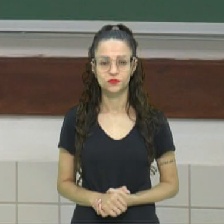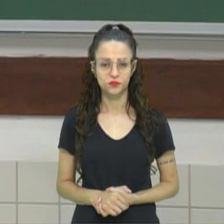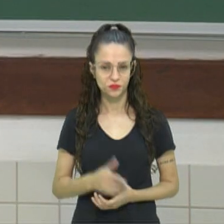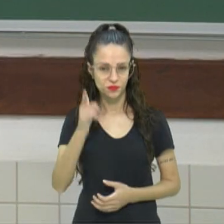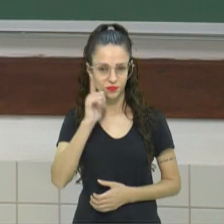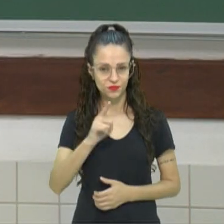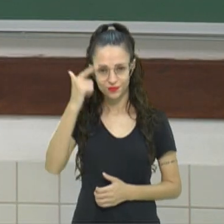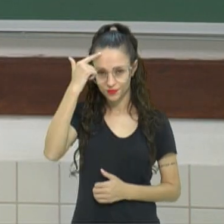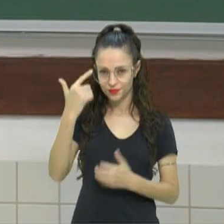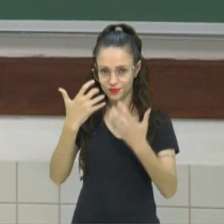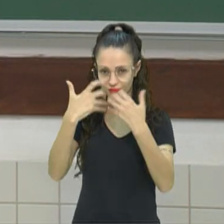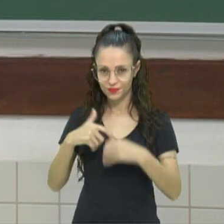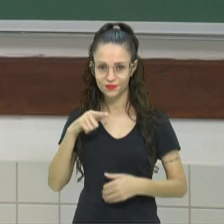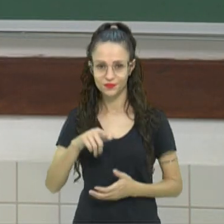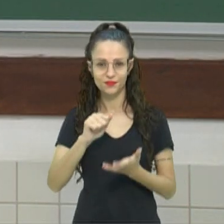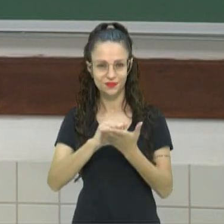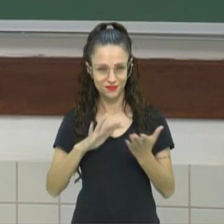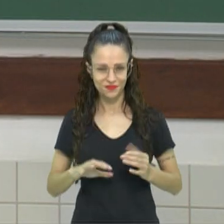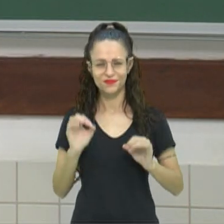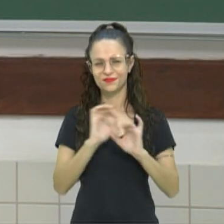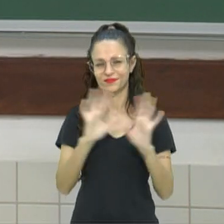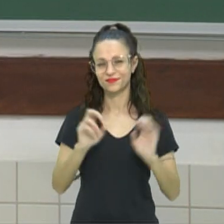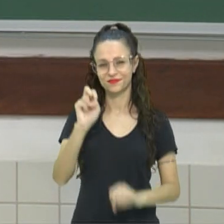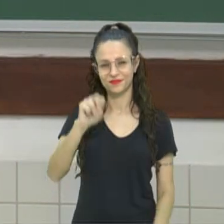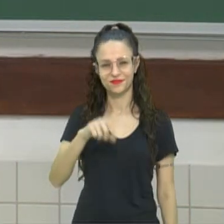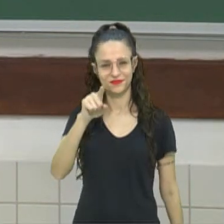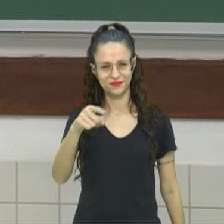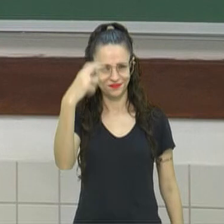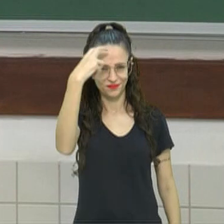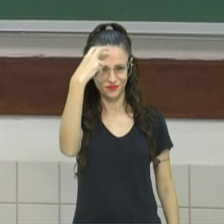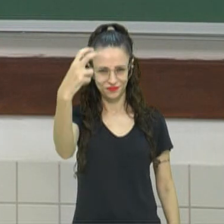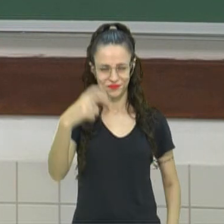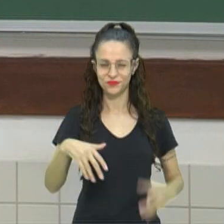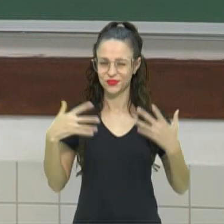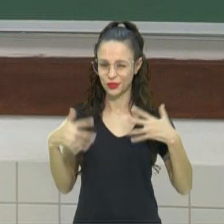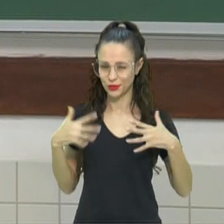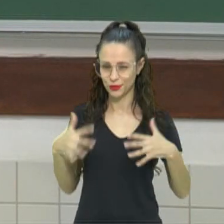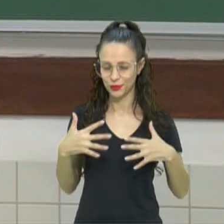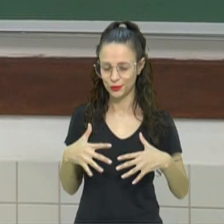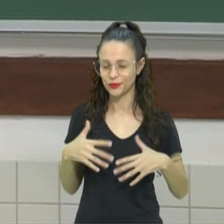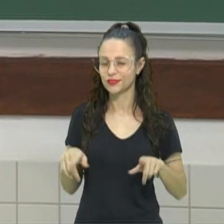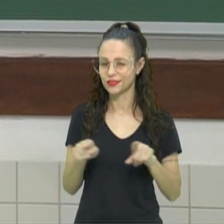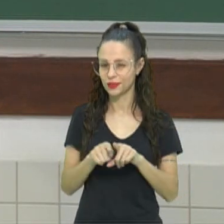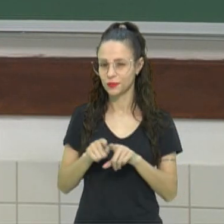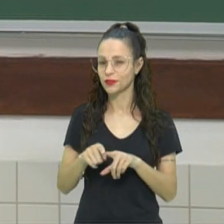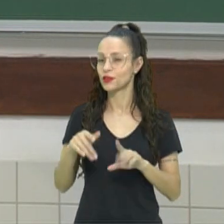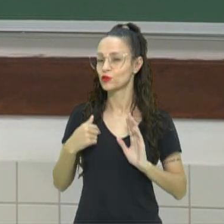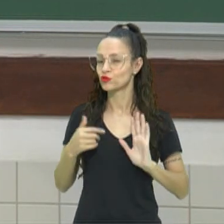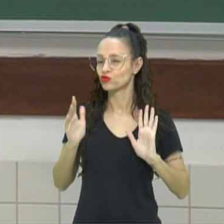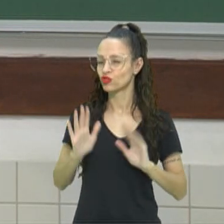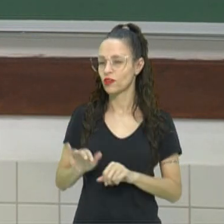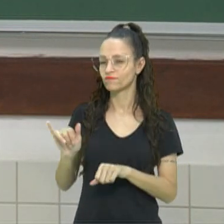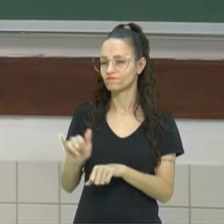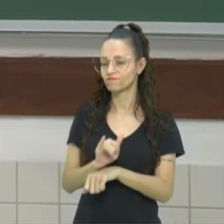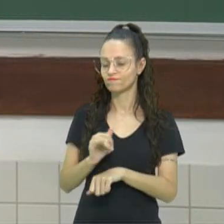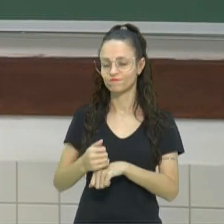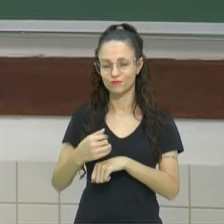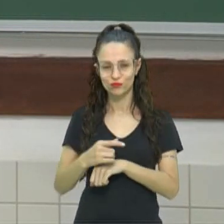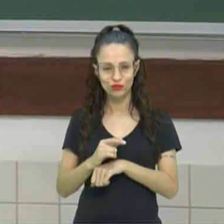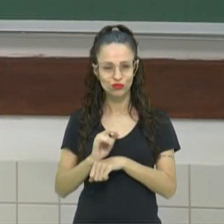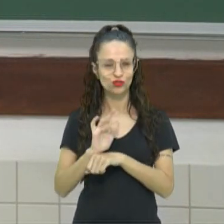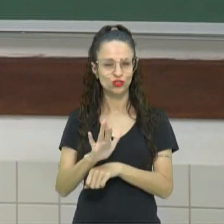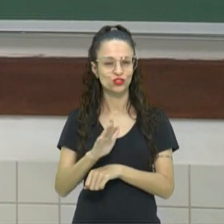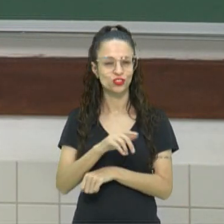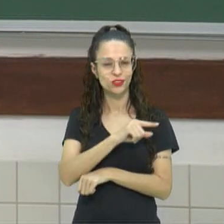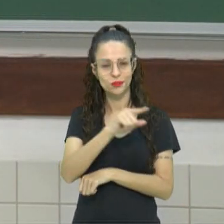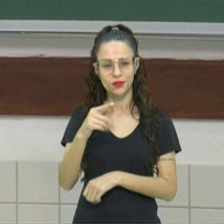Conseguiu pensar nesse? Claro que conseguiu, né? Você é muito inteligente e eu já te dei algumas ferramentas para te auxiliar nisso. Então,